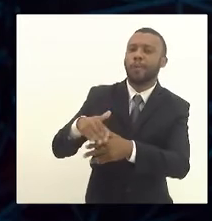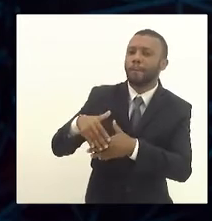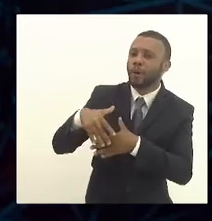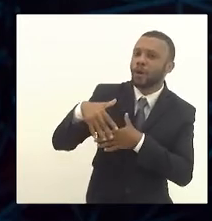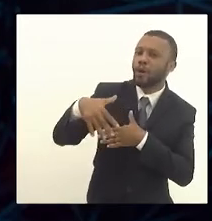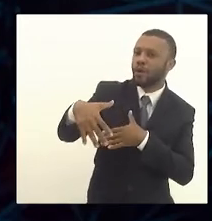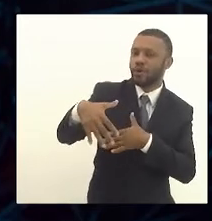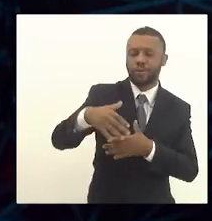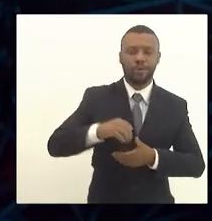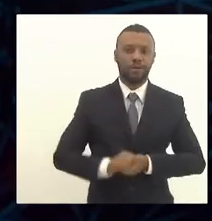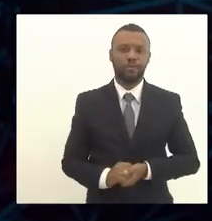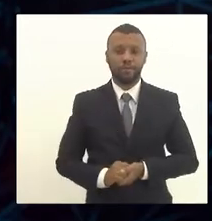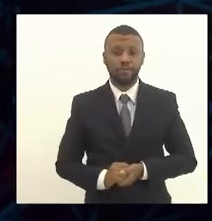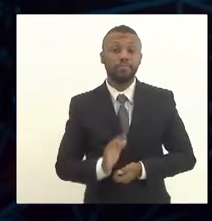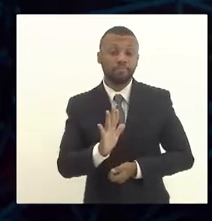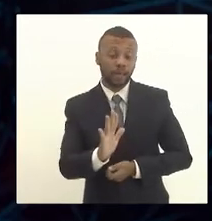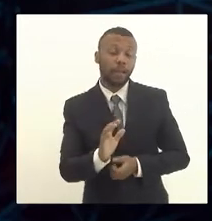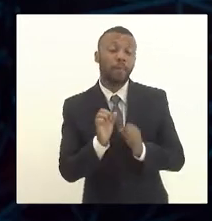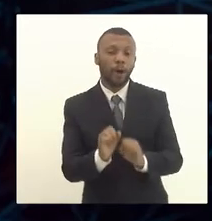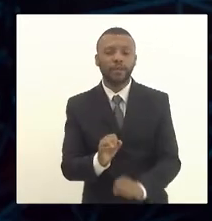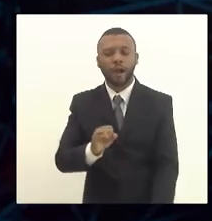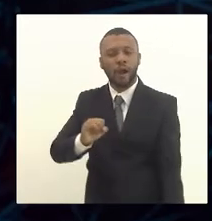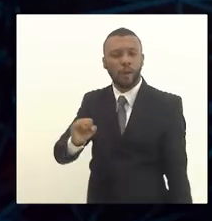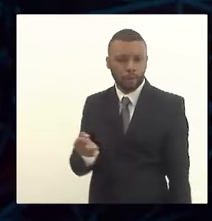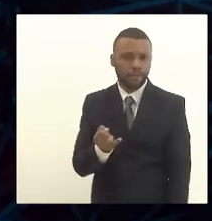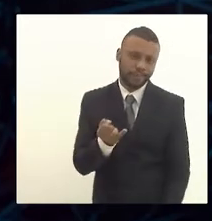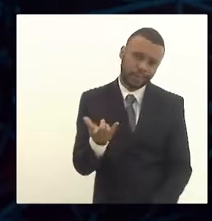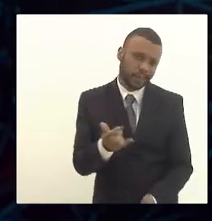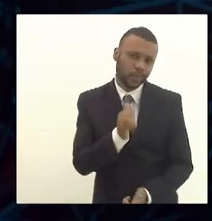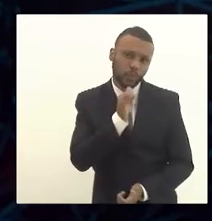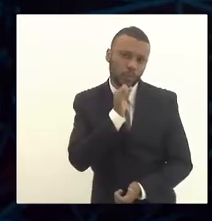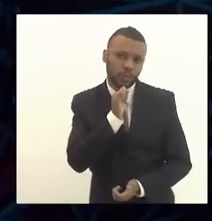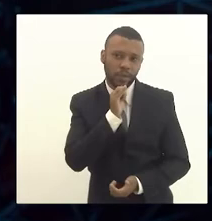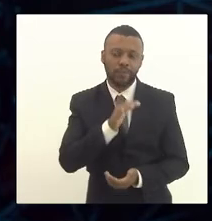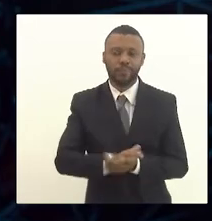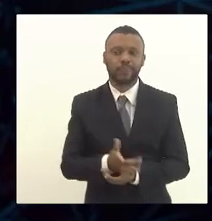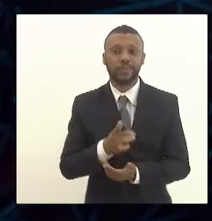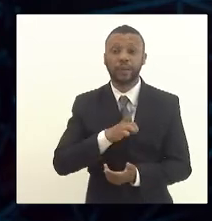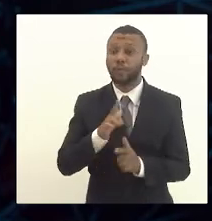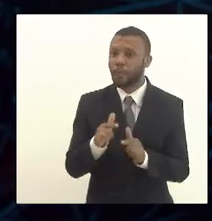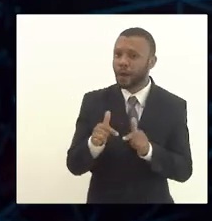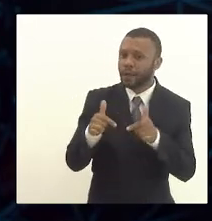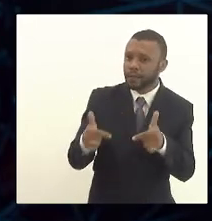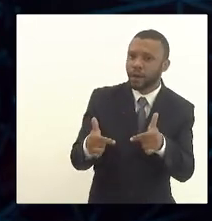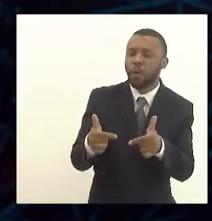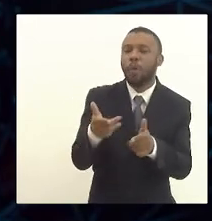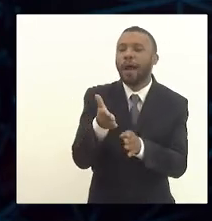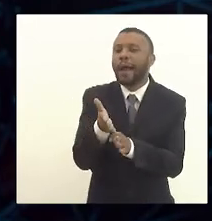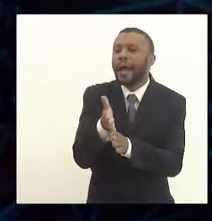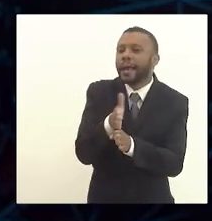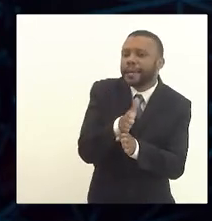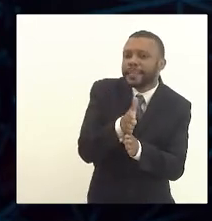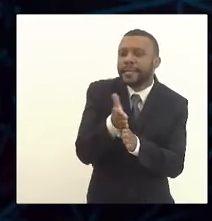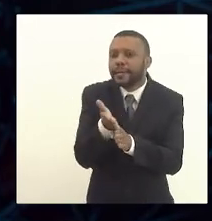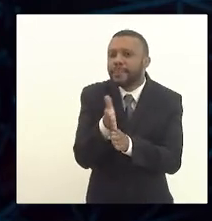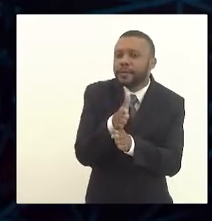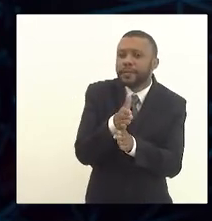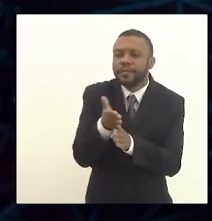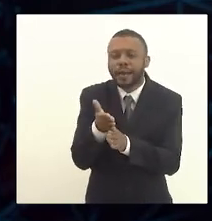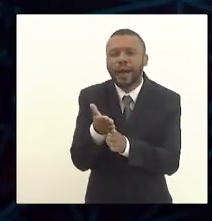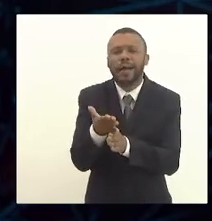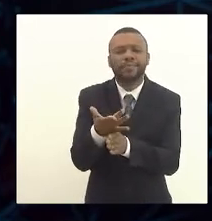suas competências, mas ele pode tirar proveito disso. Bom, nós temos uma postura intermediária, e muitos aí tiveram conhecimento das novas